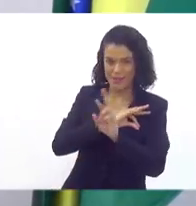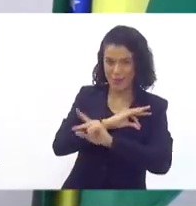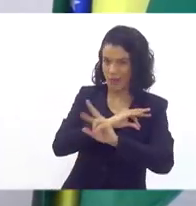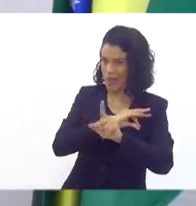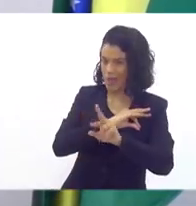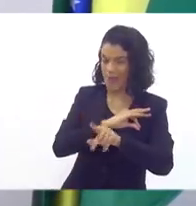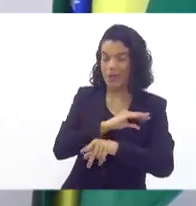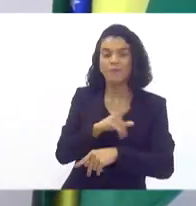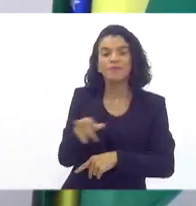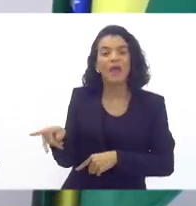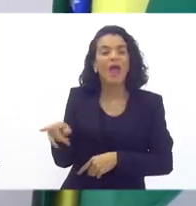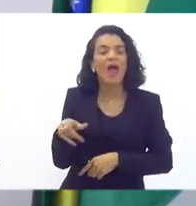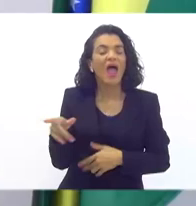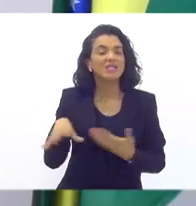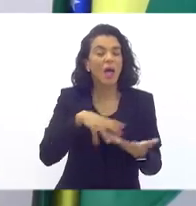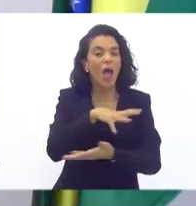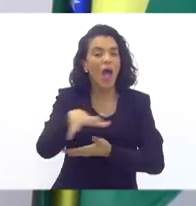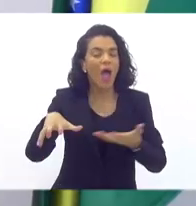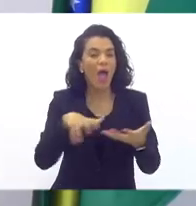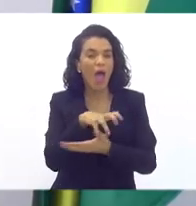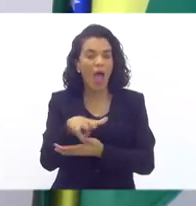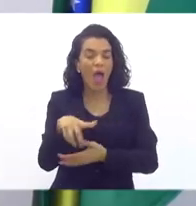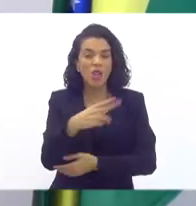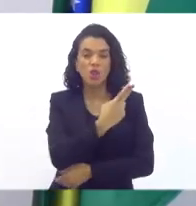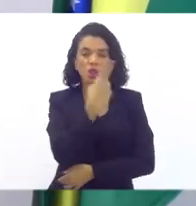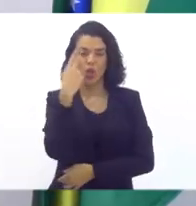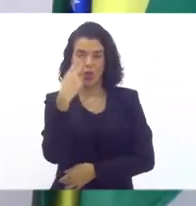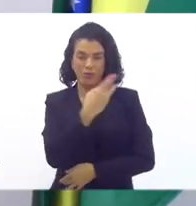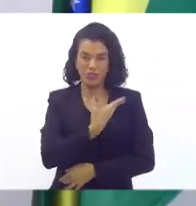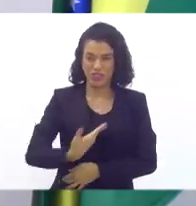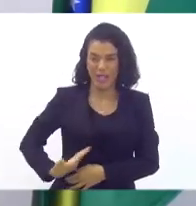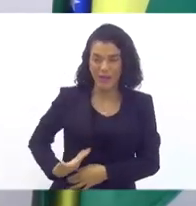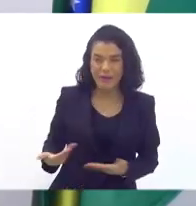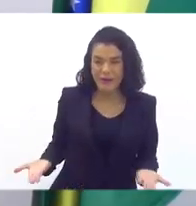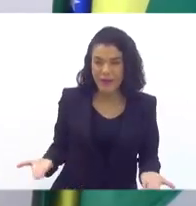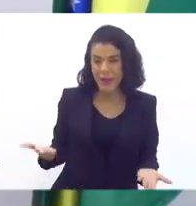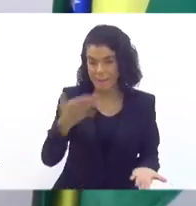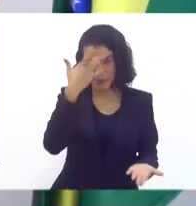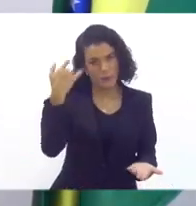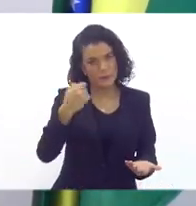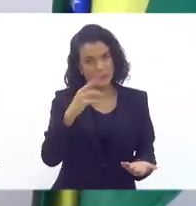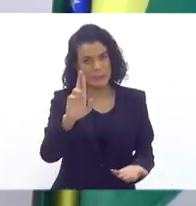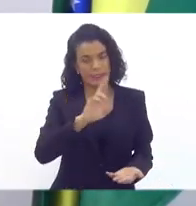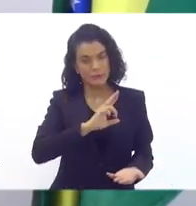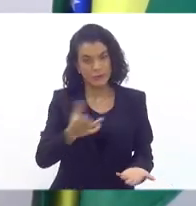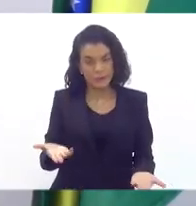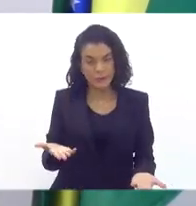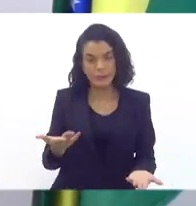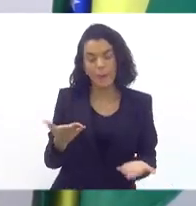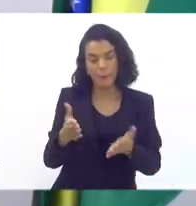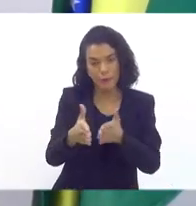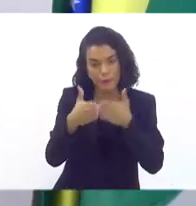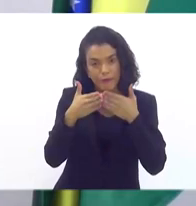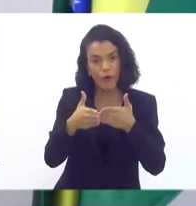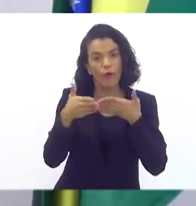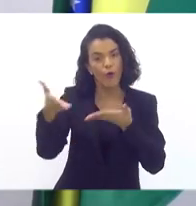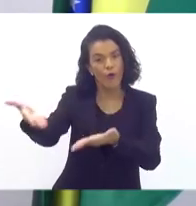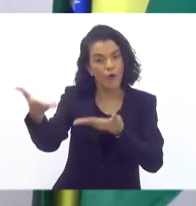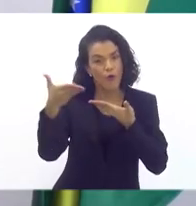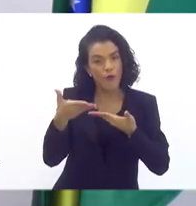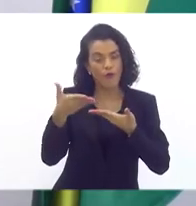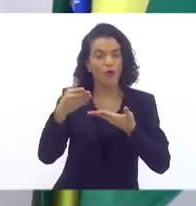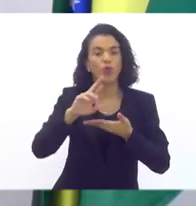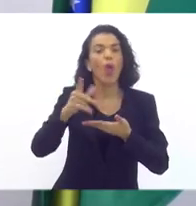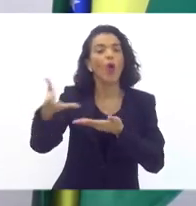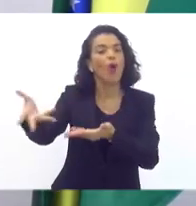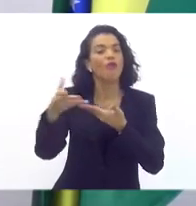essa fanfarronice que ele tá fazendo em nome do Governo do Estado Alguém tem que dar uma resposta então pedir a vossa excelência que faça a convocação e